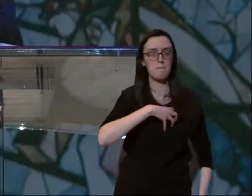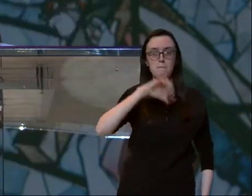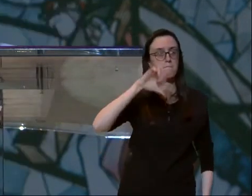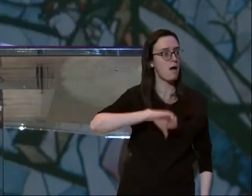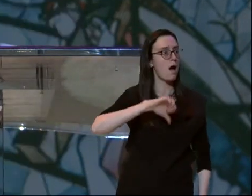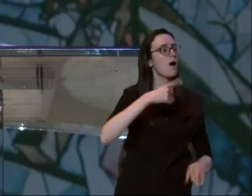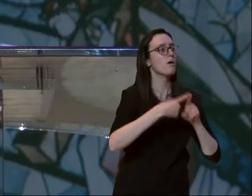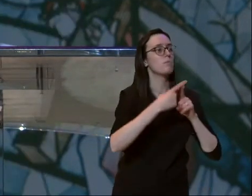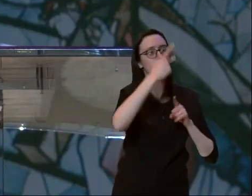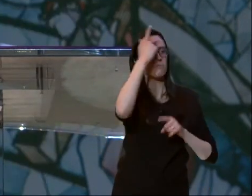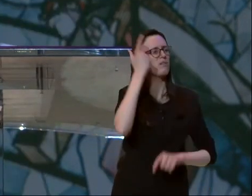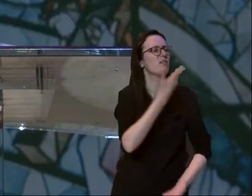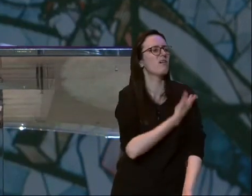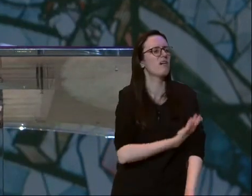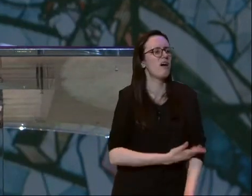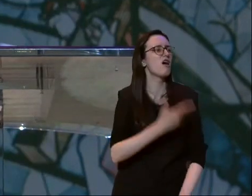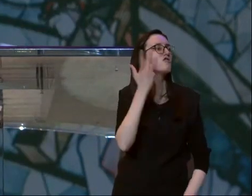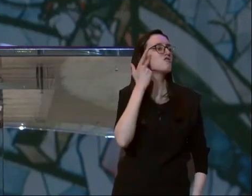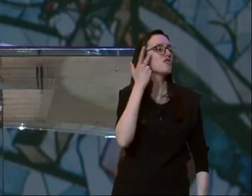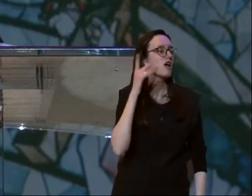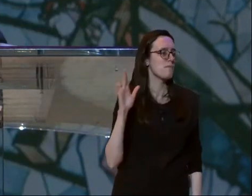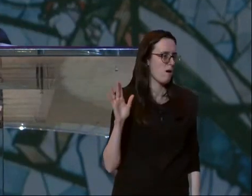Tornou-se normal para ele.